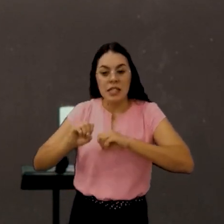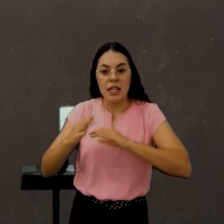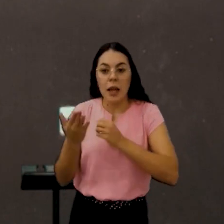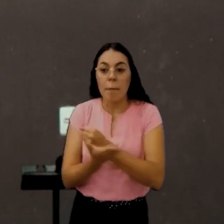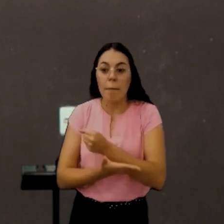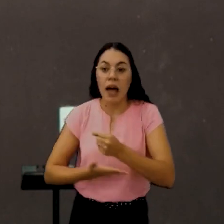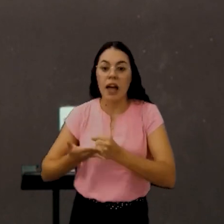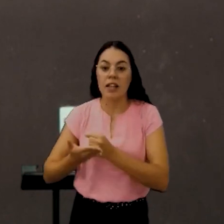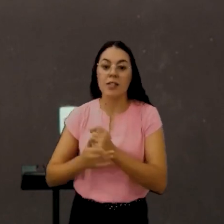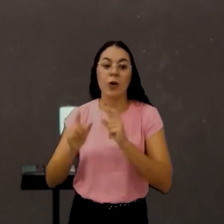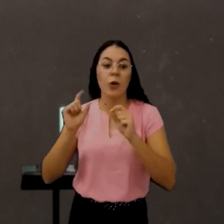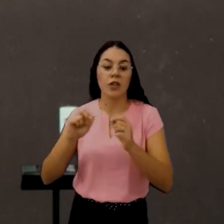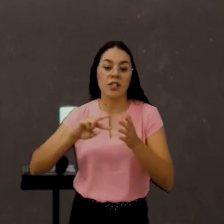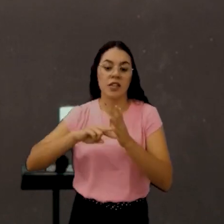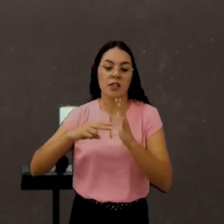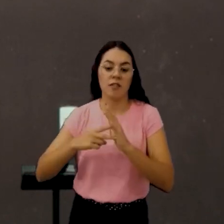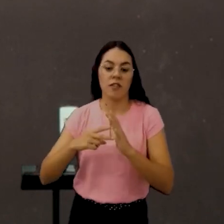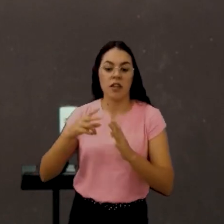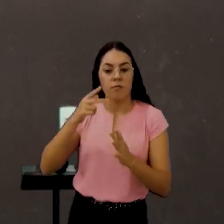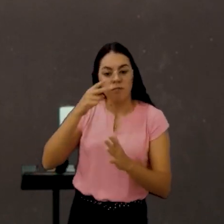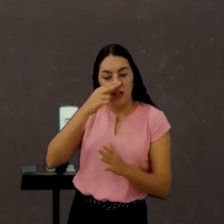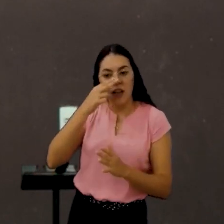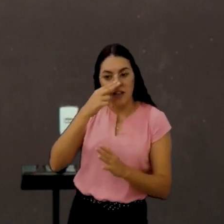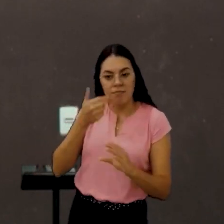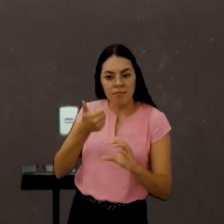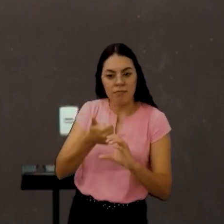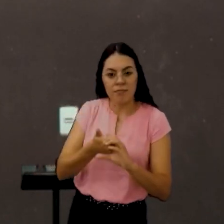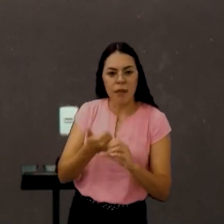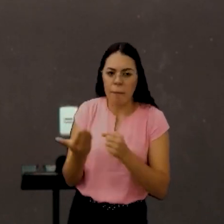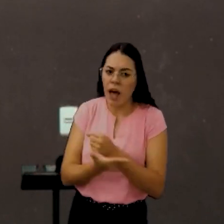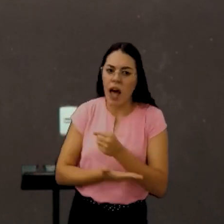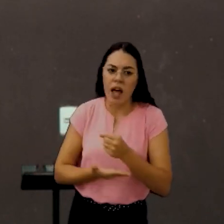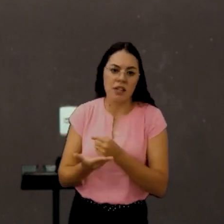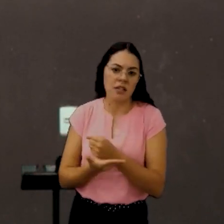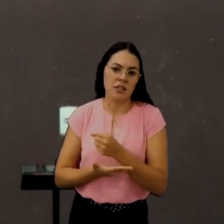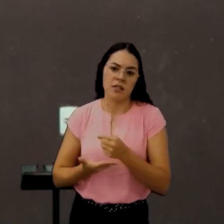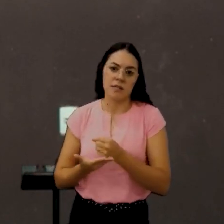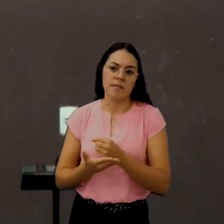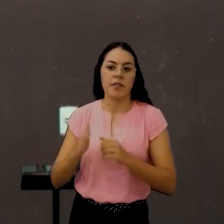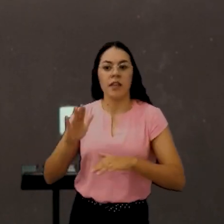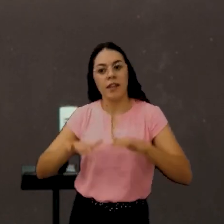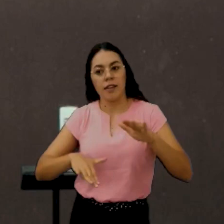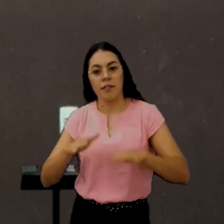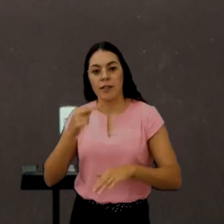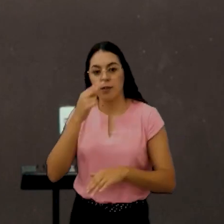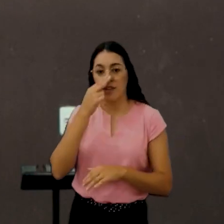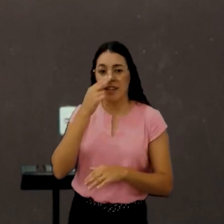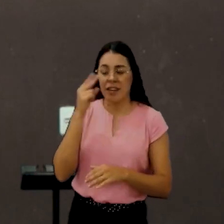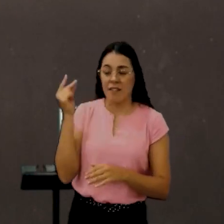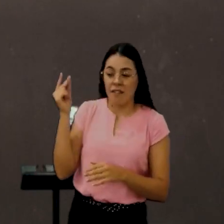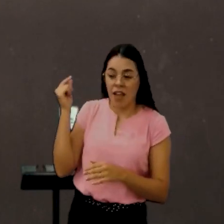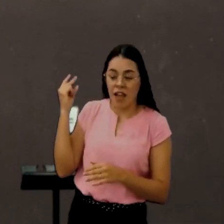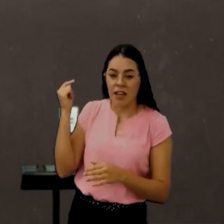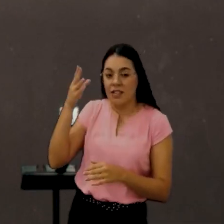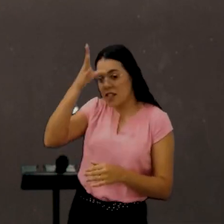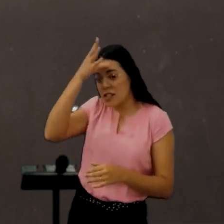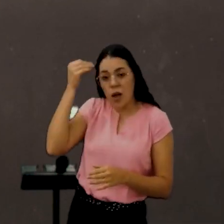que é ser um crente, fundamentos, coisas básicas, que talvez você, um crente mais antigo, já